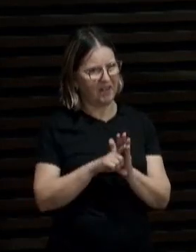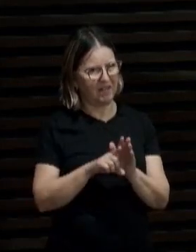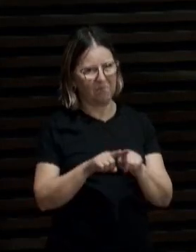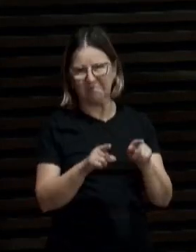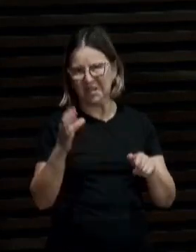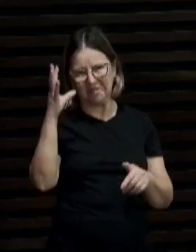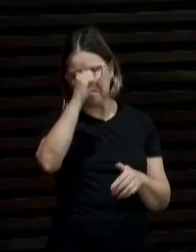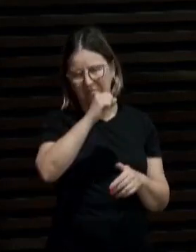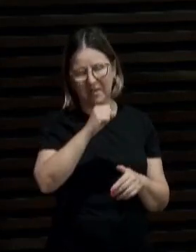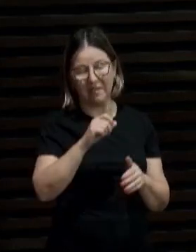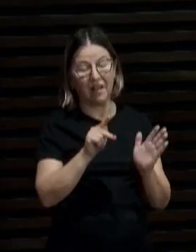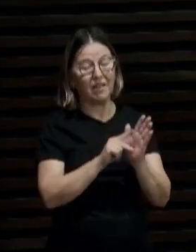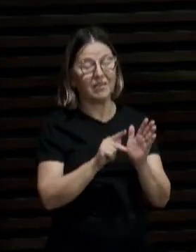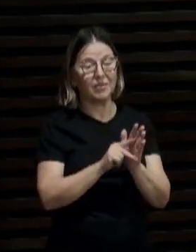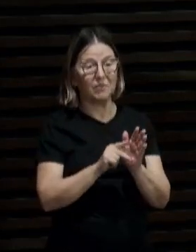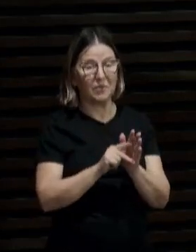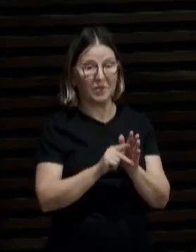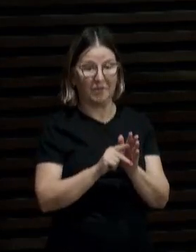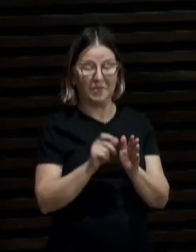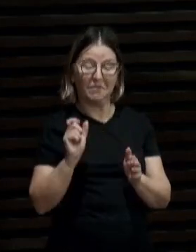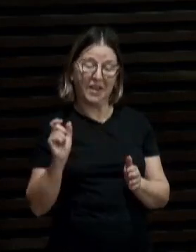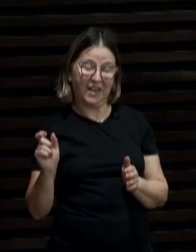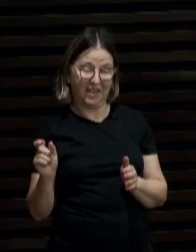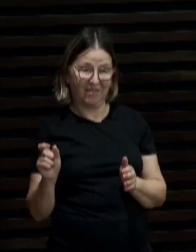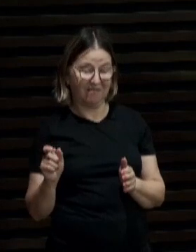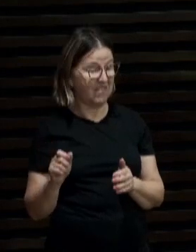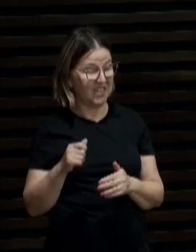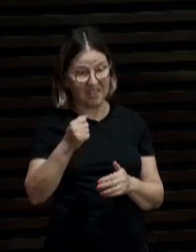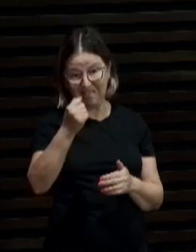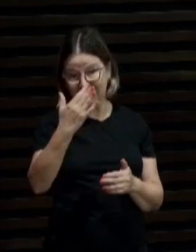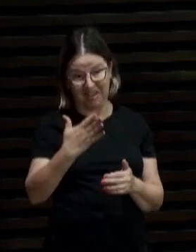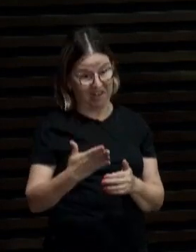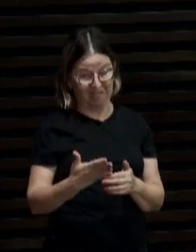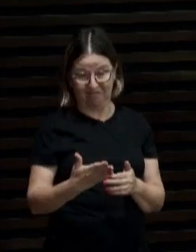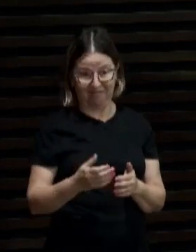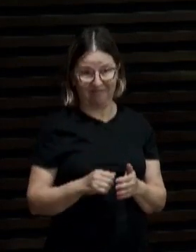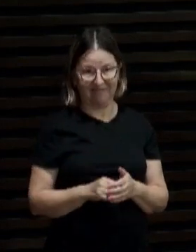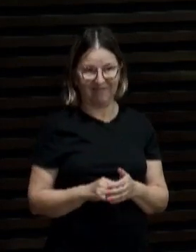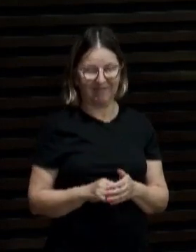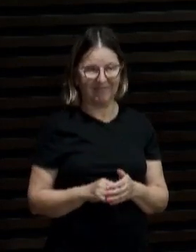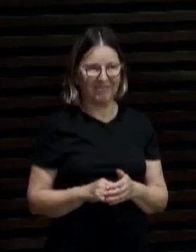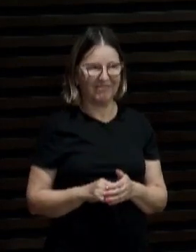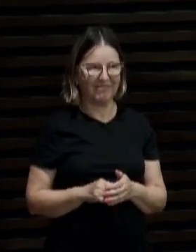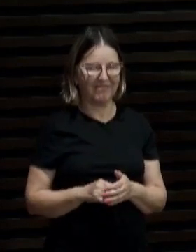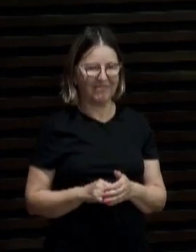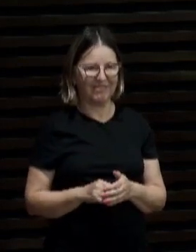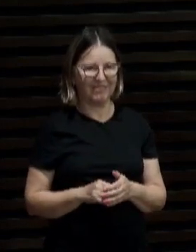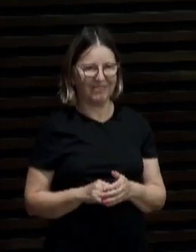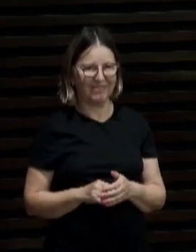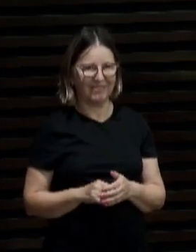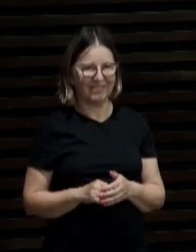dizem, nem os assuntos sobre os quais fazem ousadas asseverações. Pode continuar.